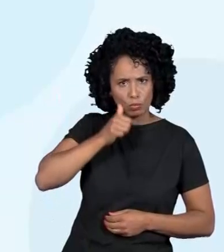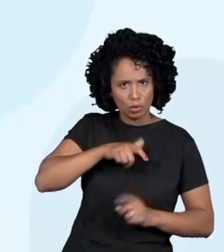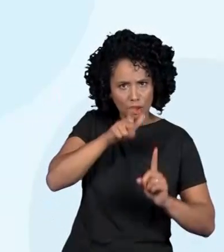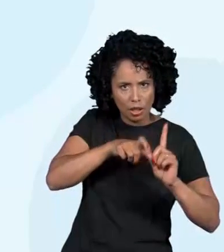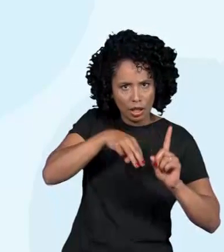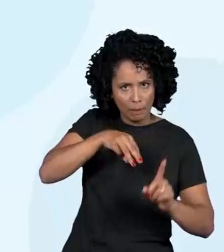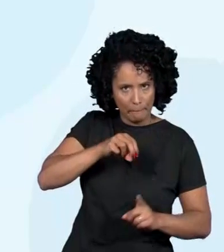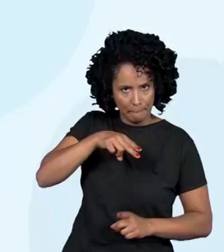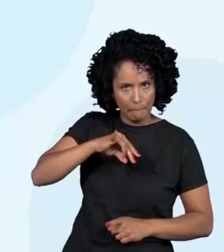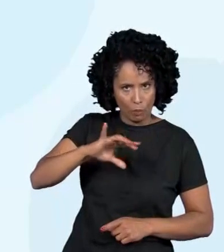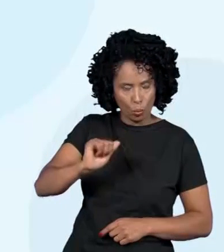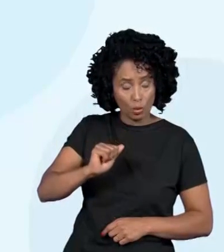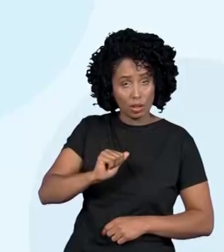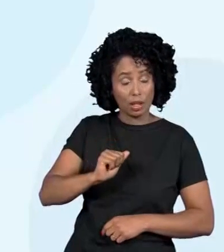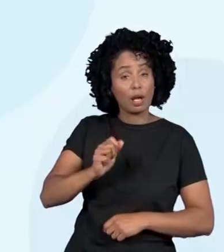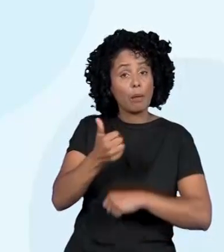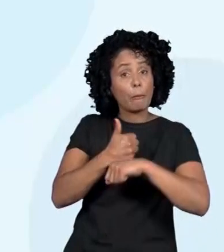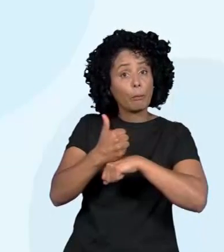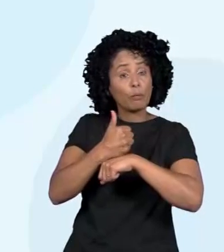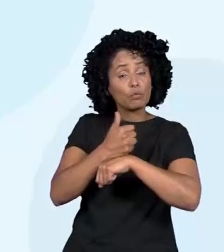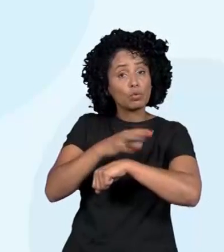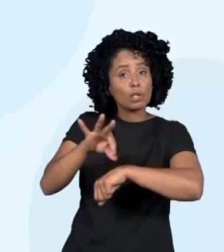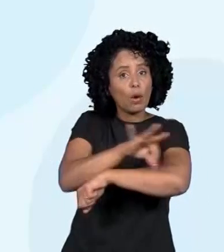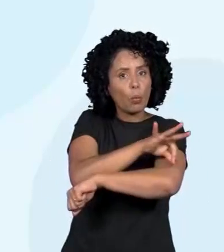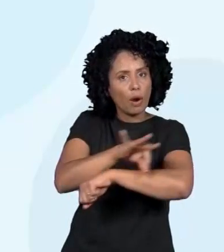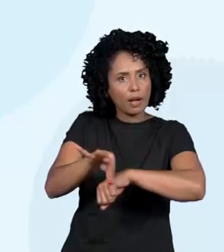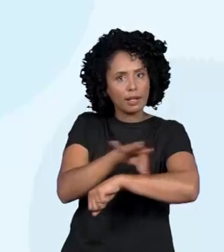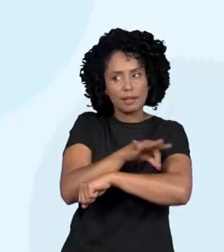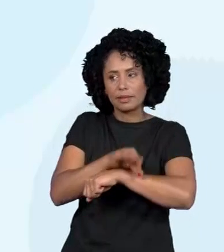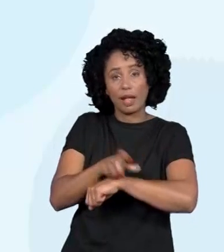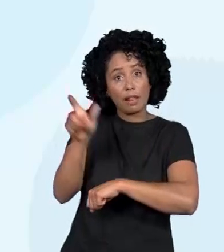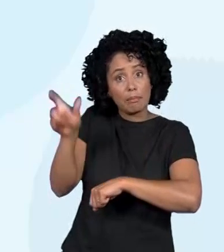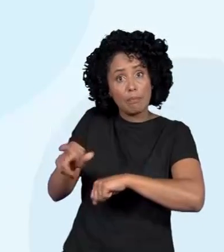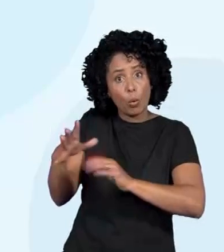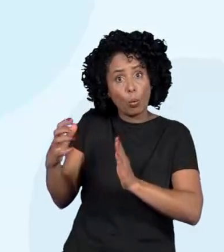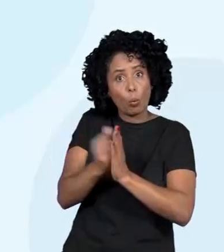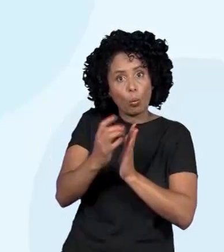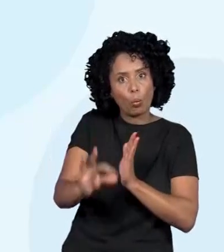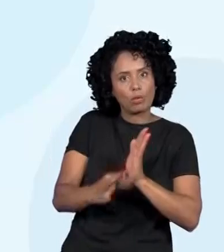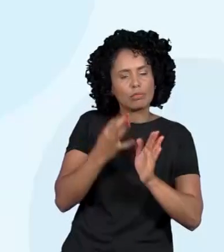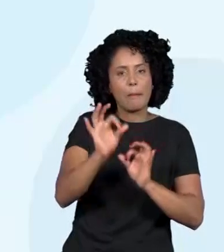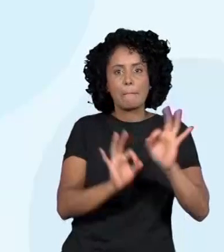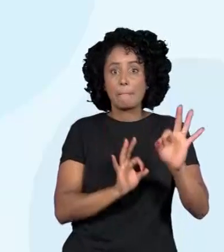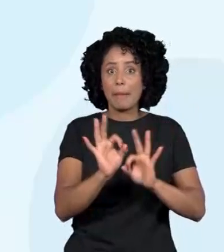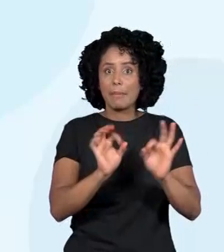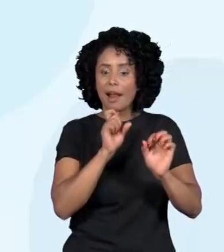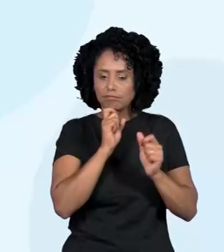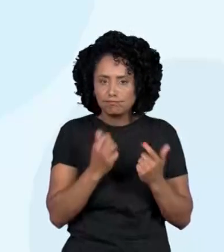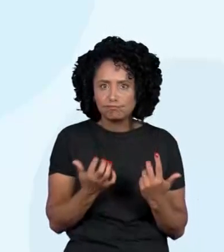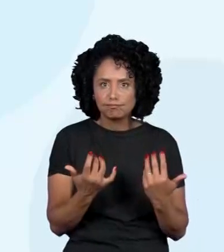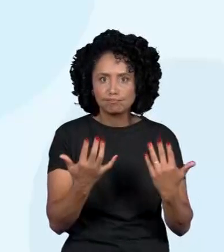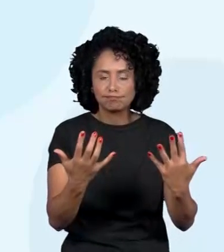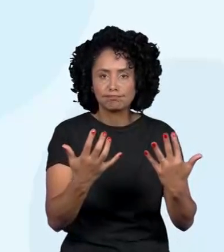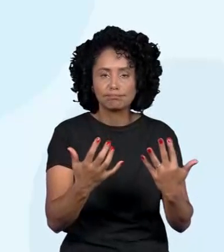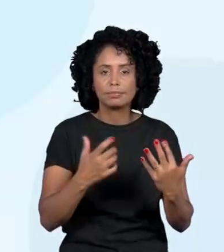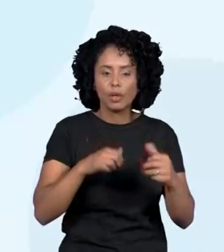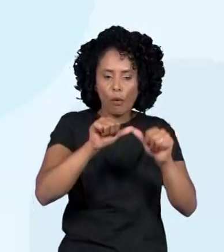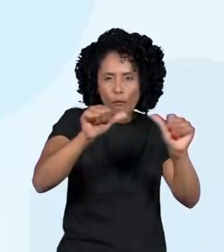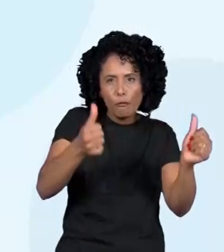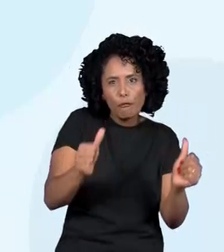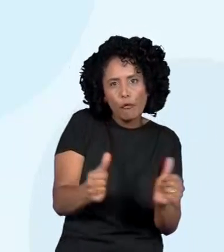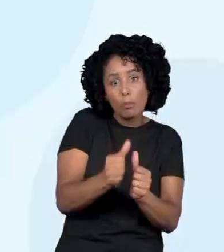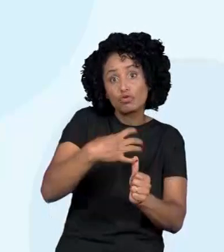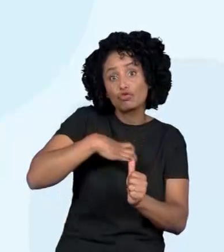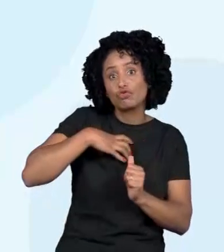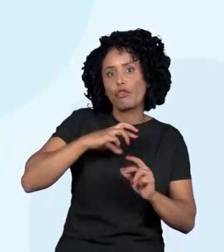é arquiteta e ela foi contratada para projetar um jardim com formato diferente